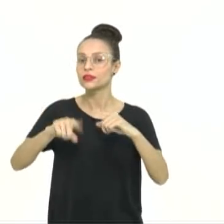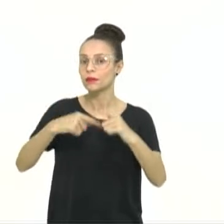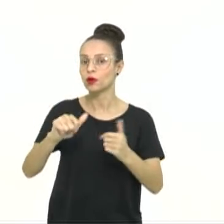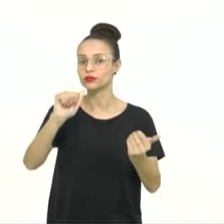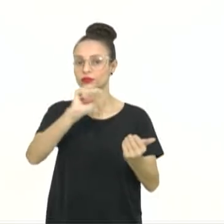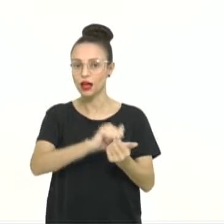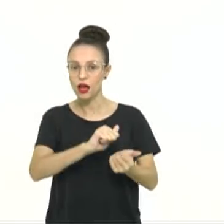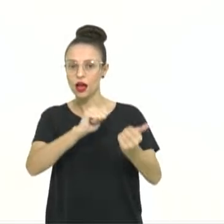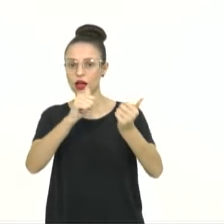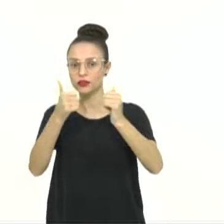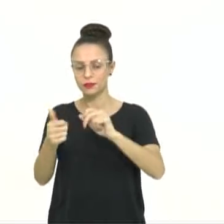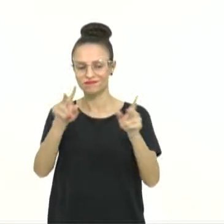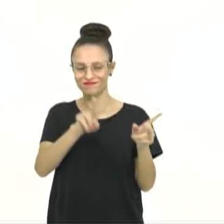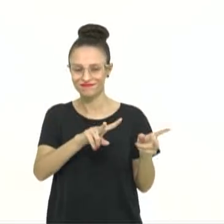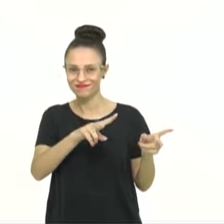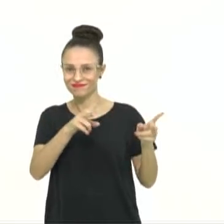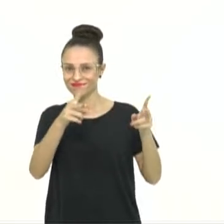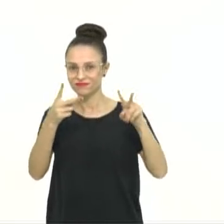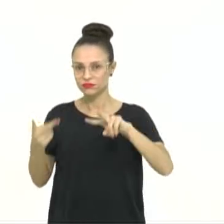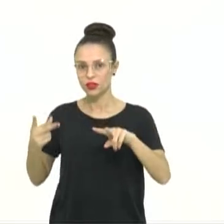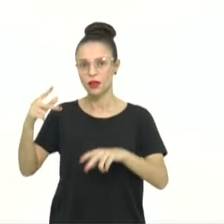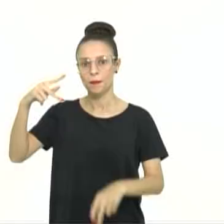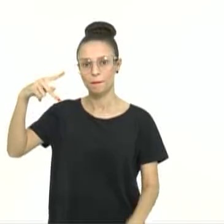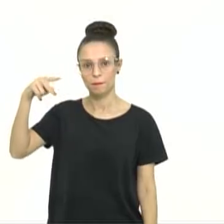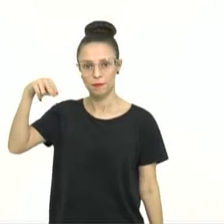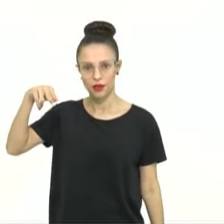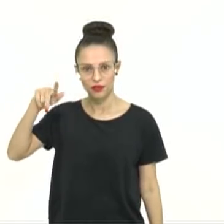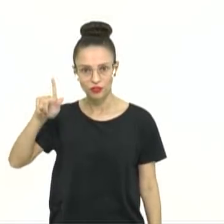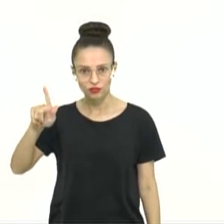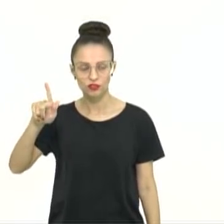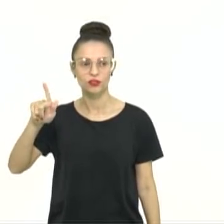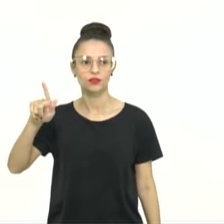você vai colocar essa foto